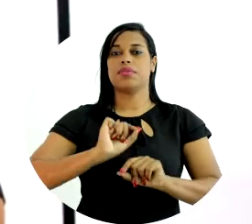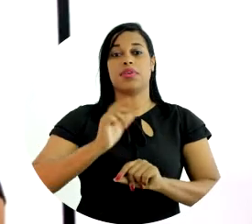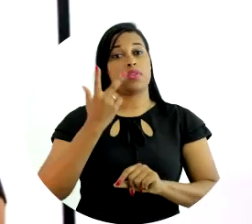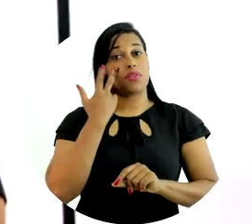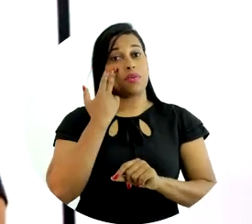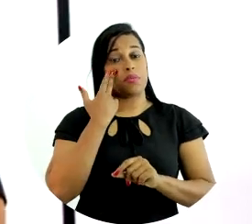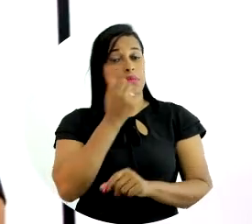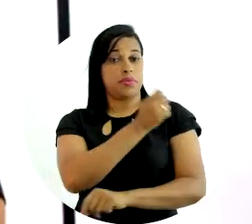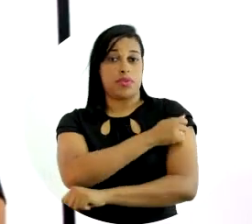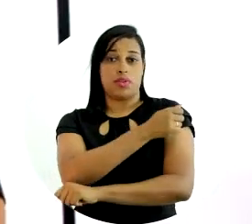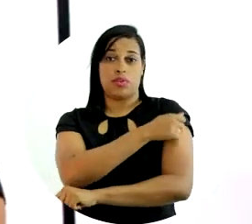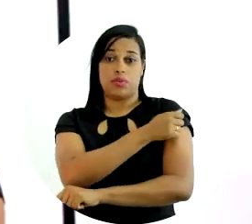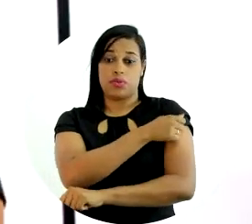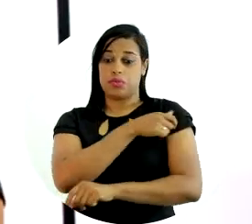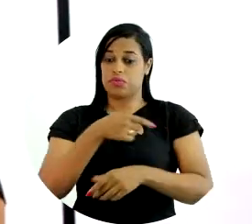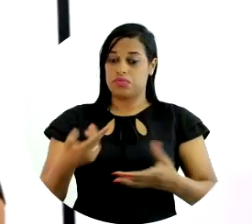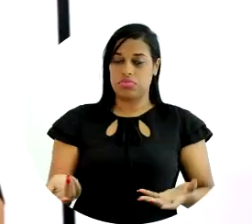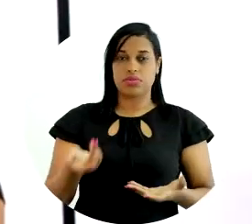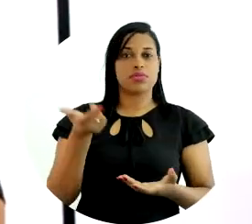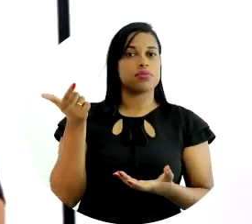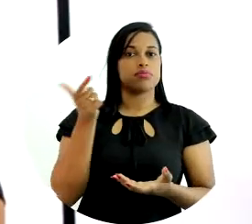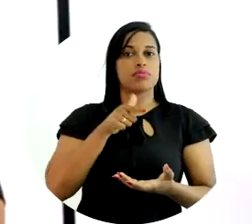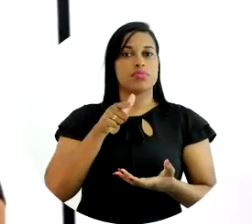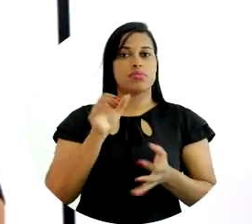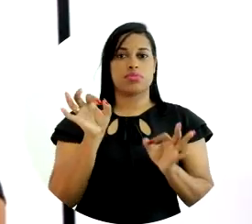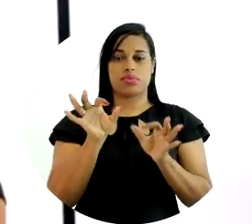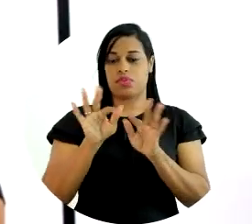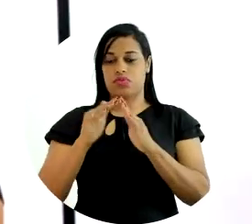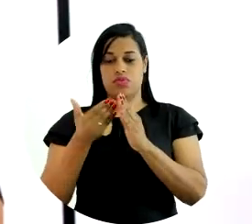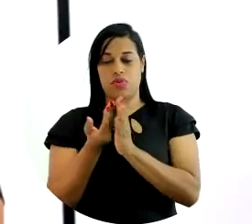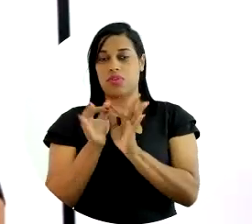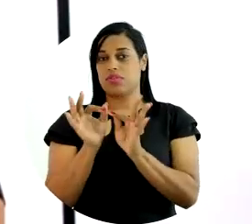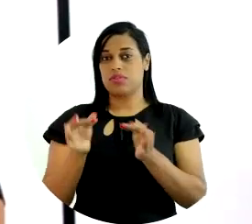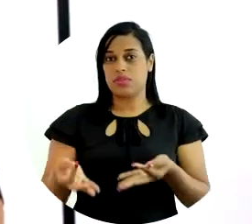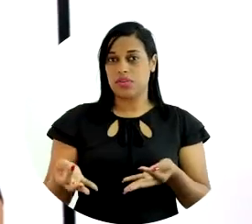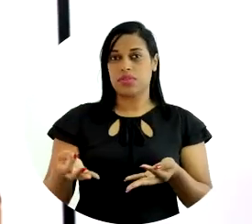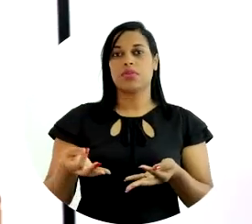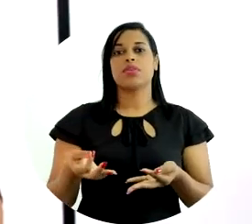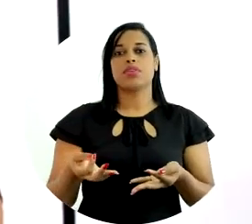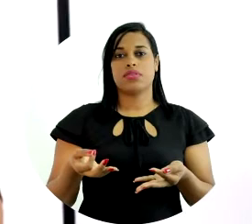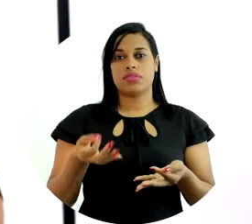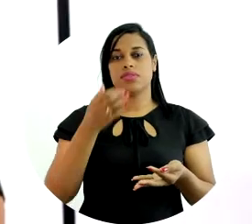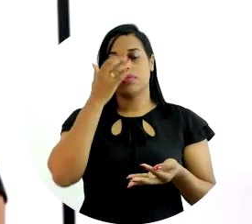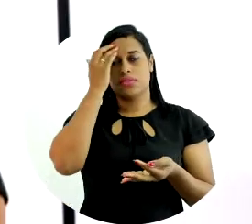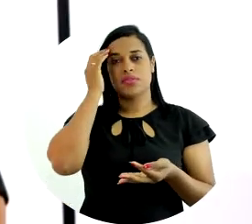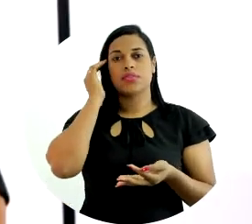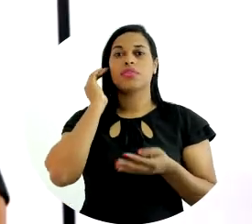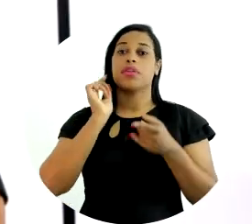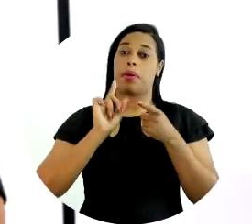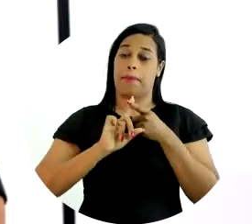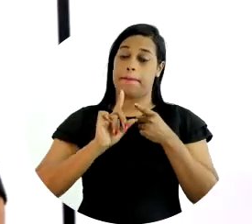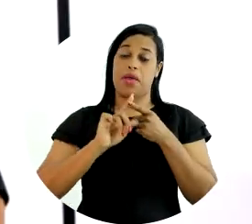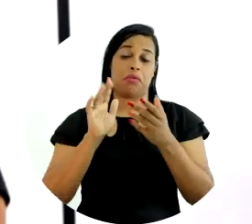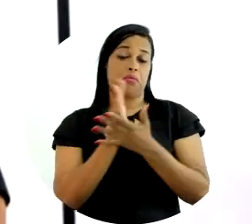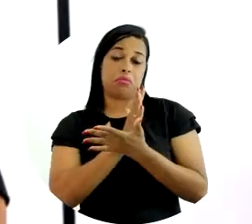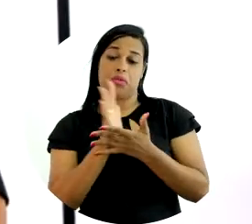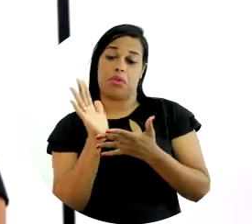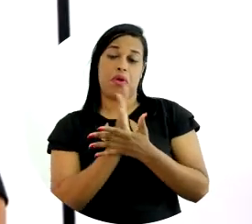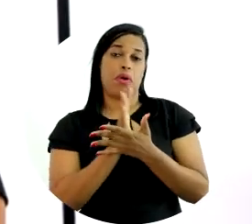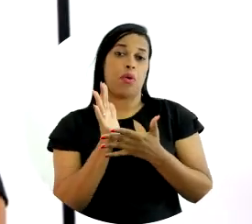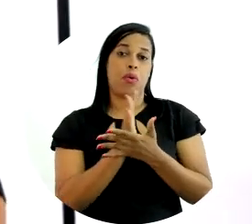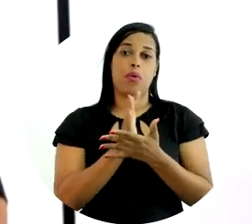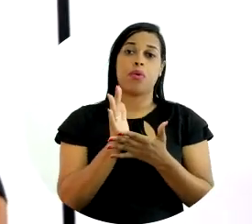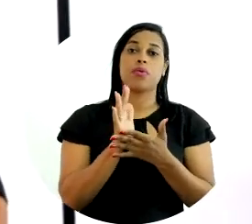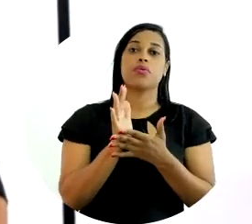eram normalmente alunos que se destacavam na escola naquela escola mais rica dos colonos e ao